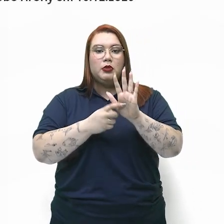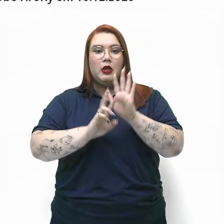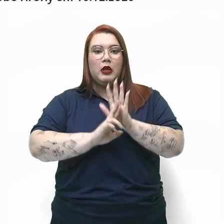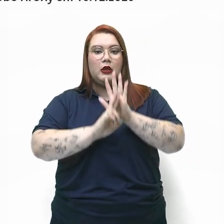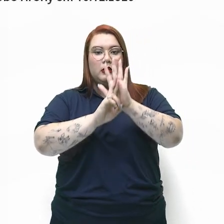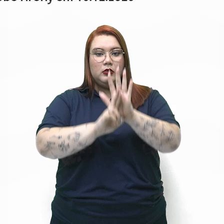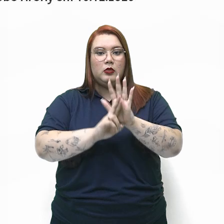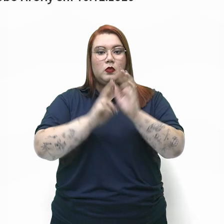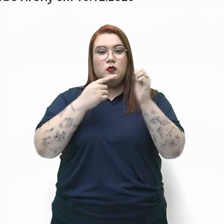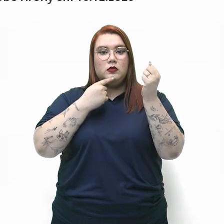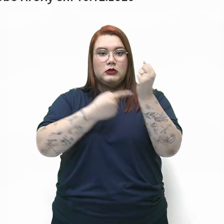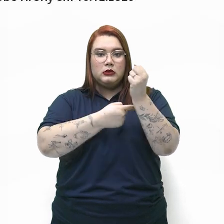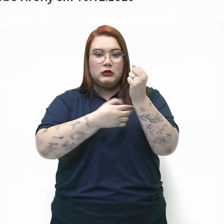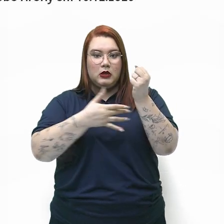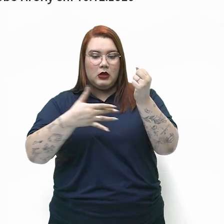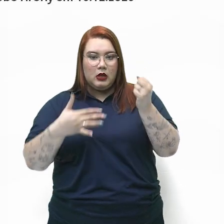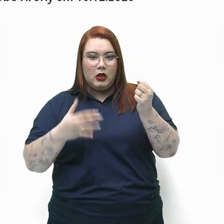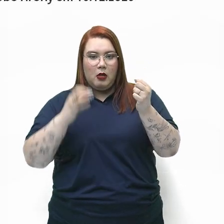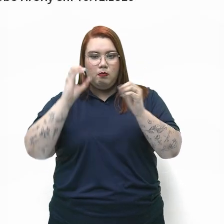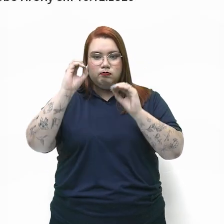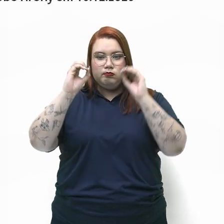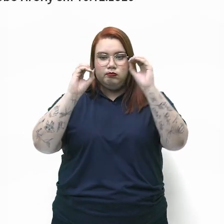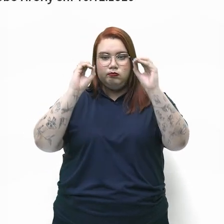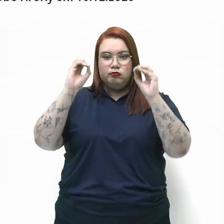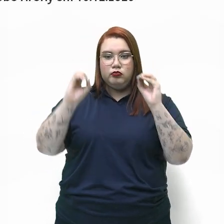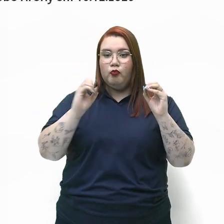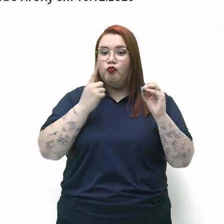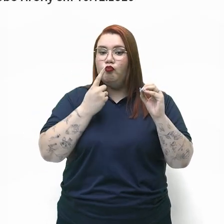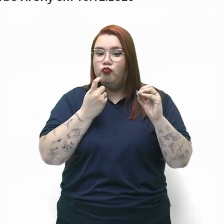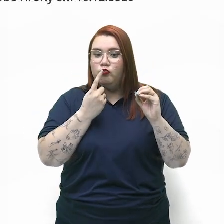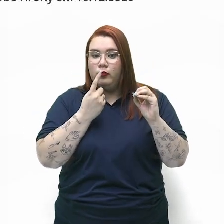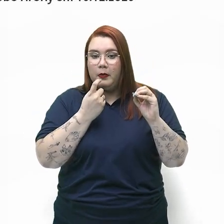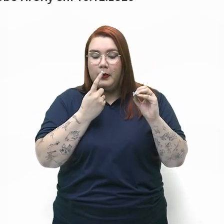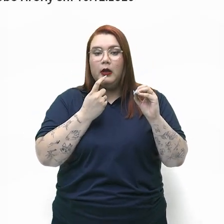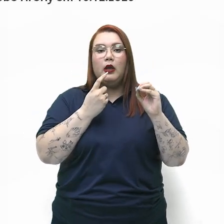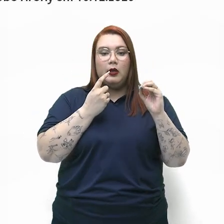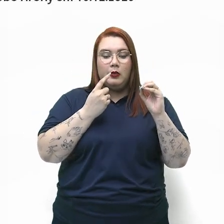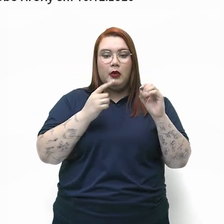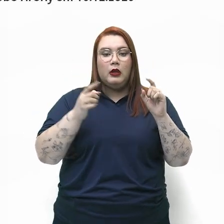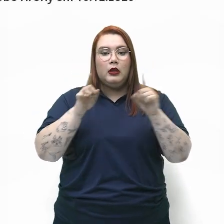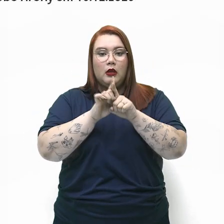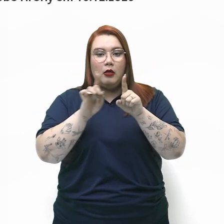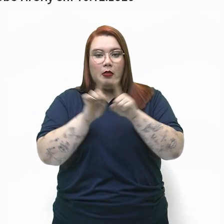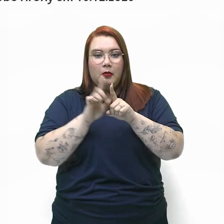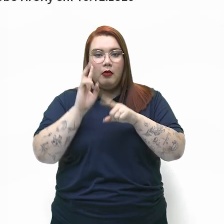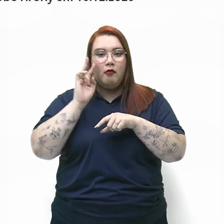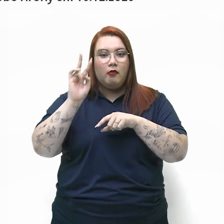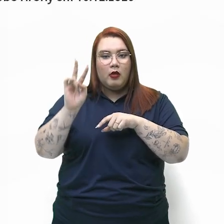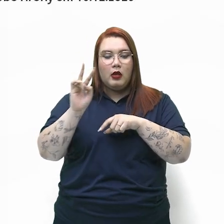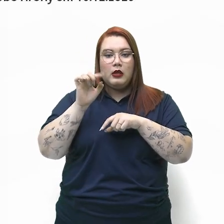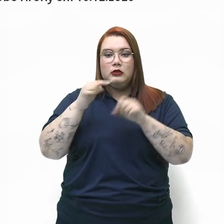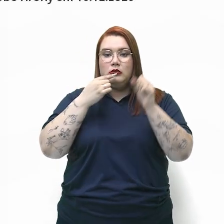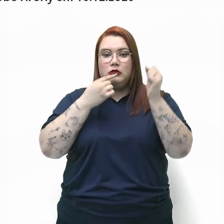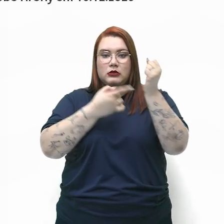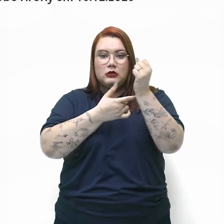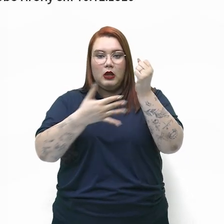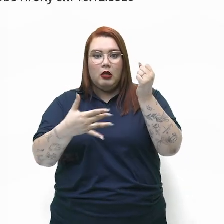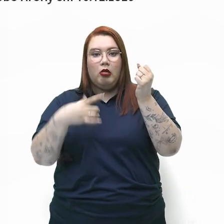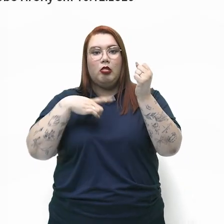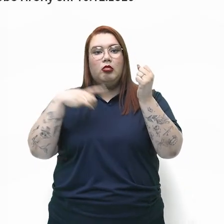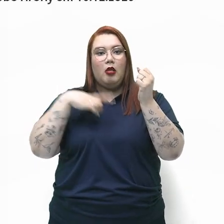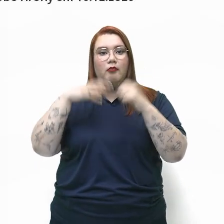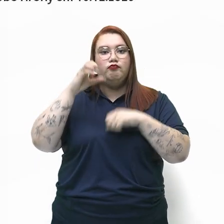do sangue. A gente observa aí algumas hemácias em vermelho e ali esse sangue está